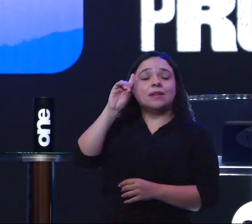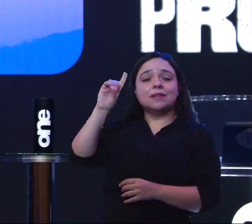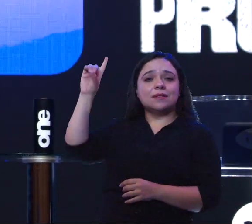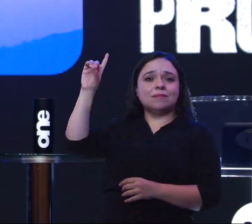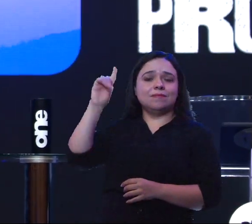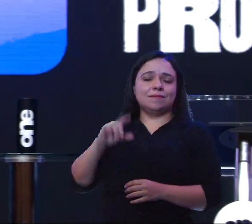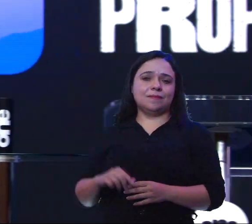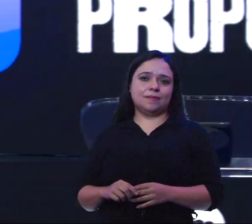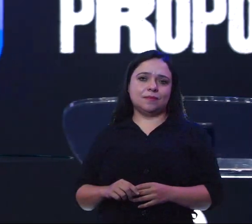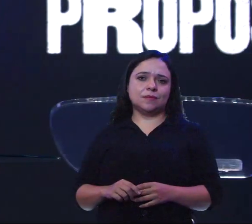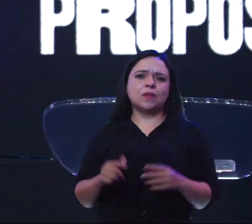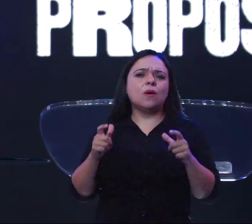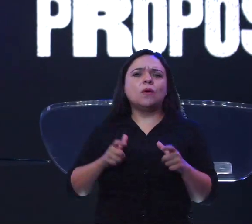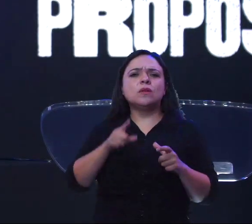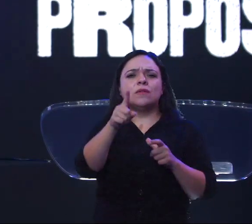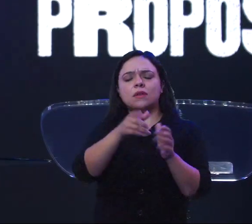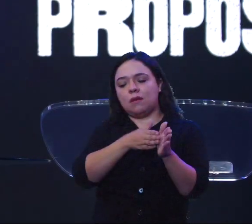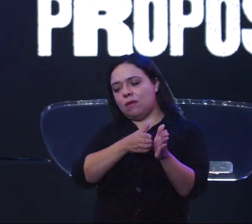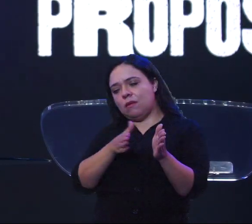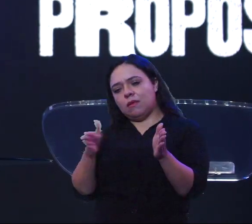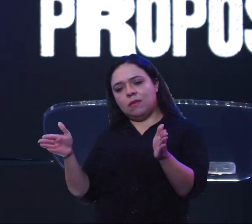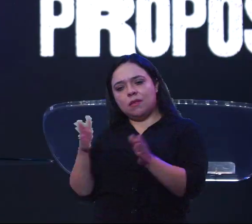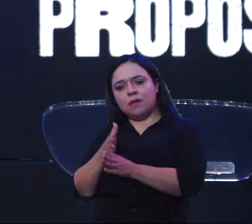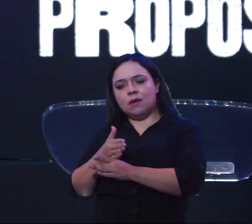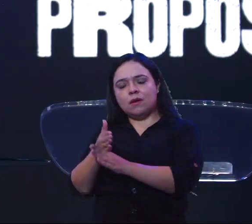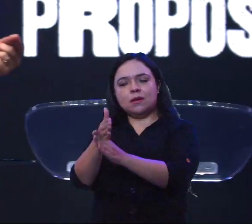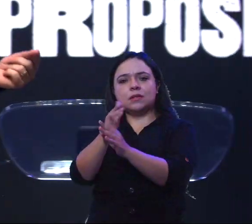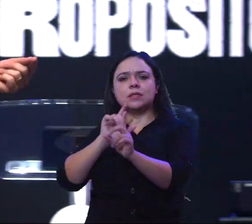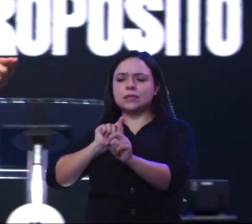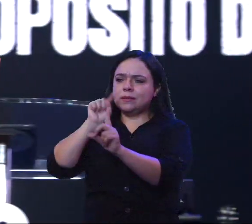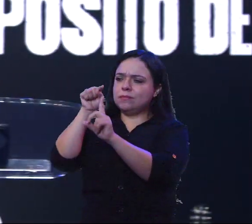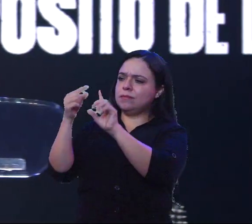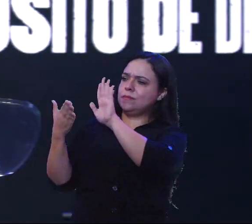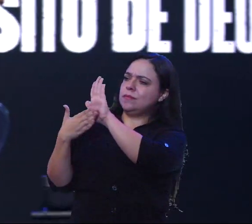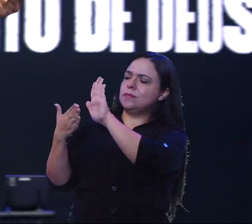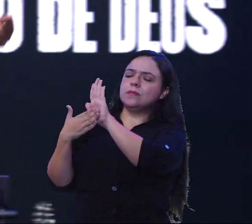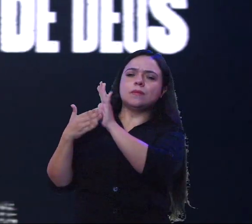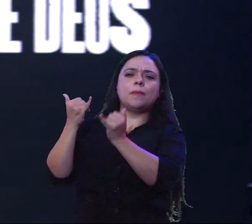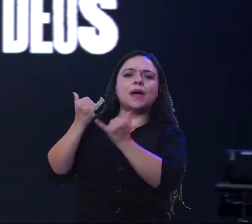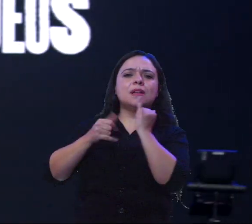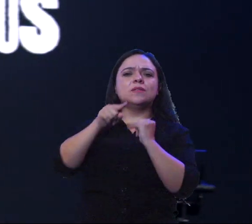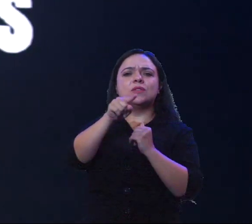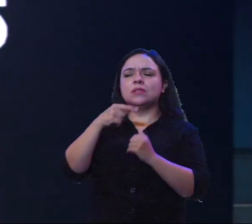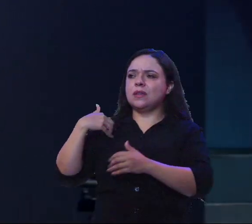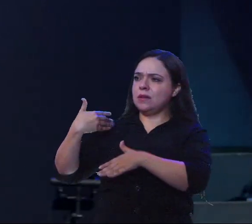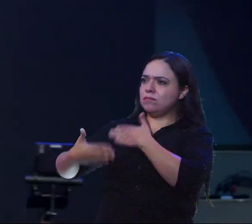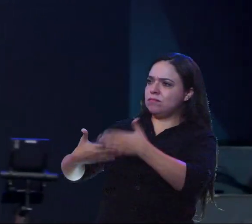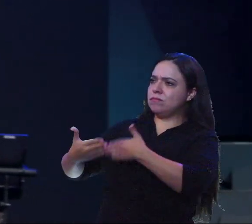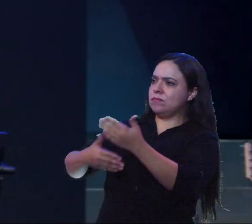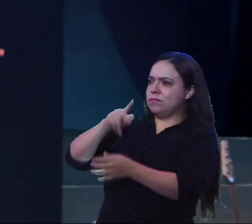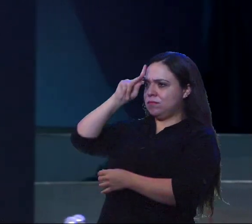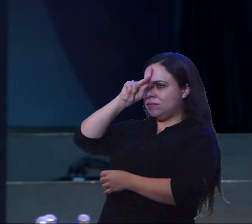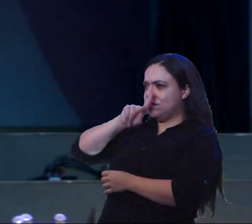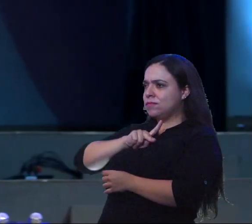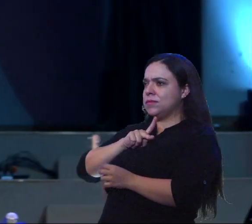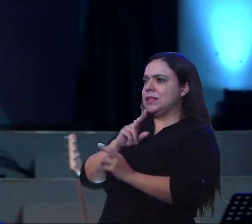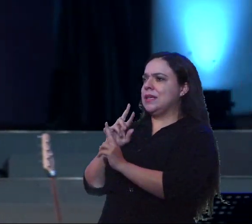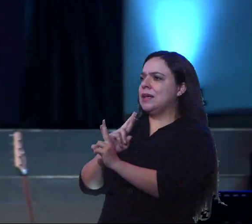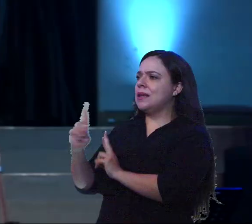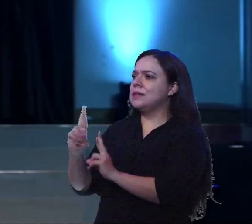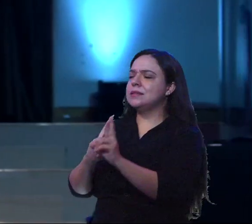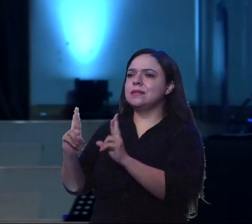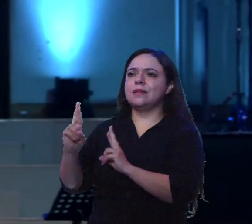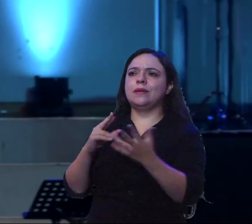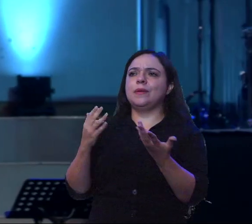Onde é que você se perdeu em meio aos propósitos? Onde é que talvez em meio à tua própria caminhada, seja com relação aos relacionamentos, seja